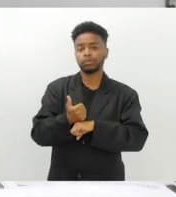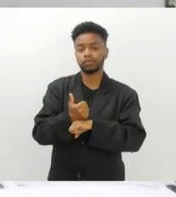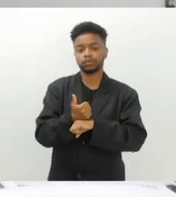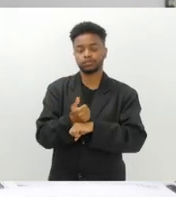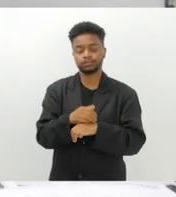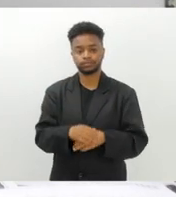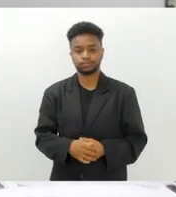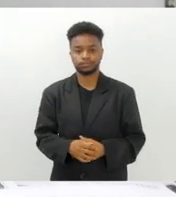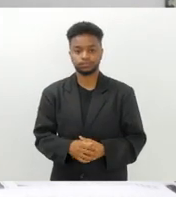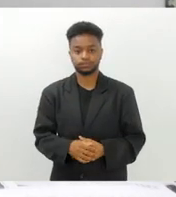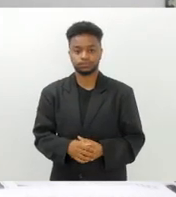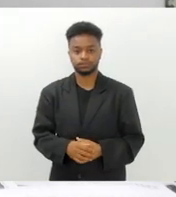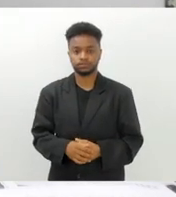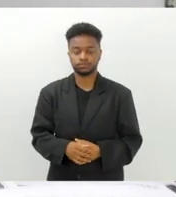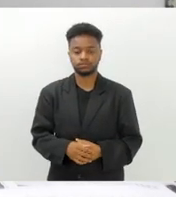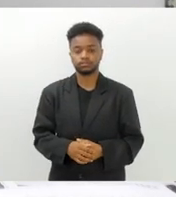Então,